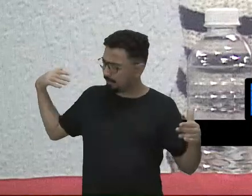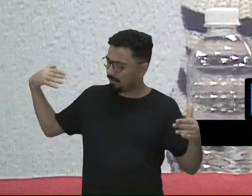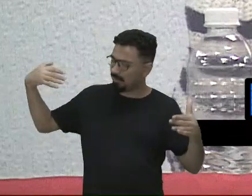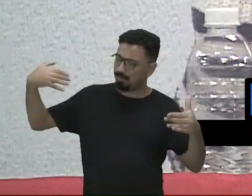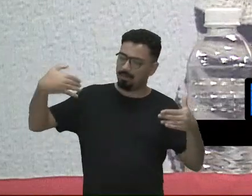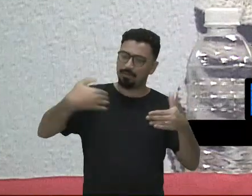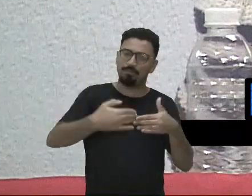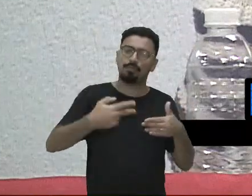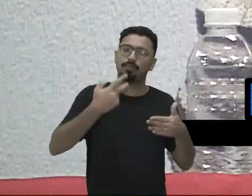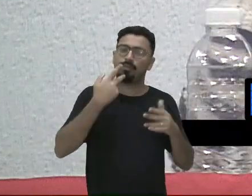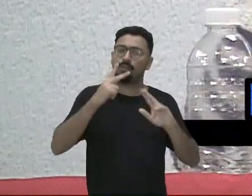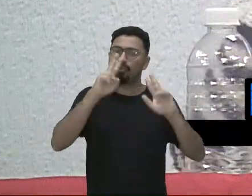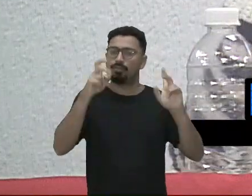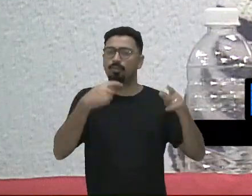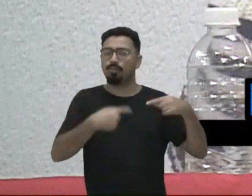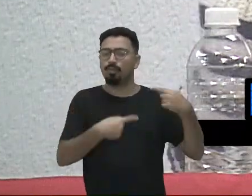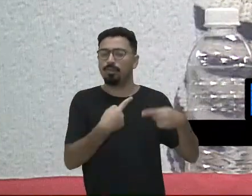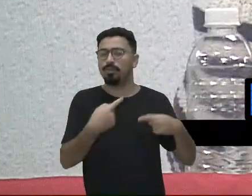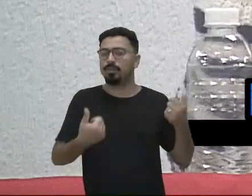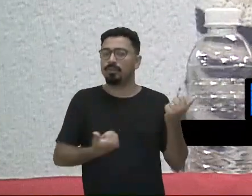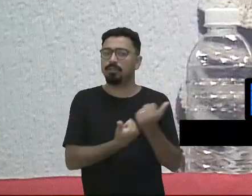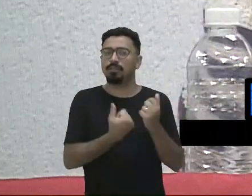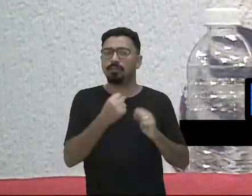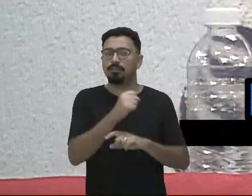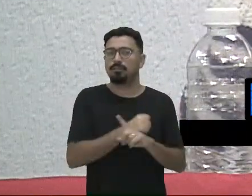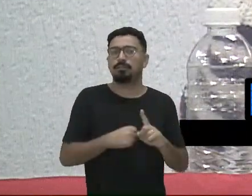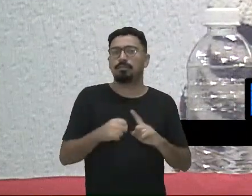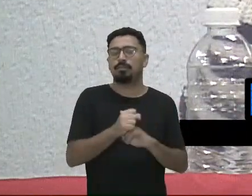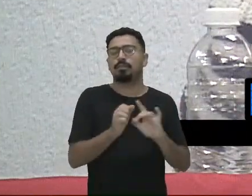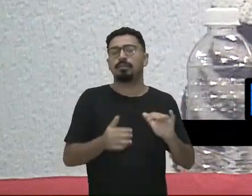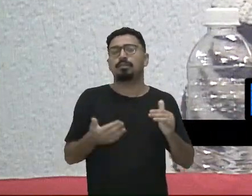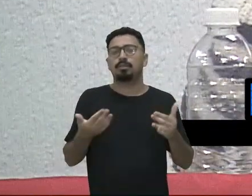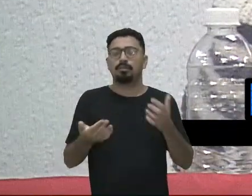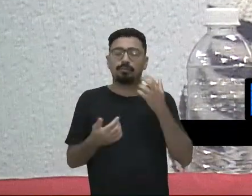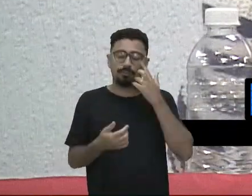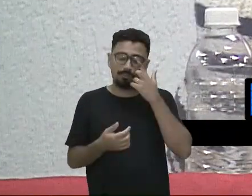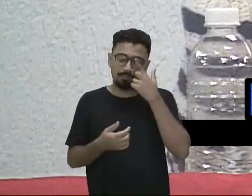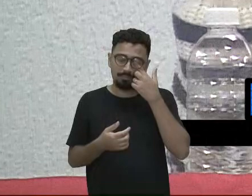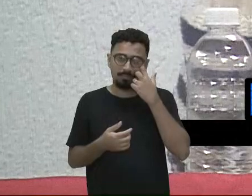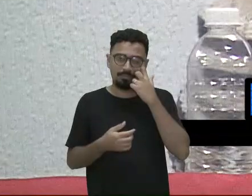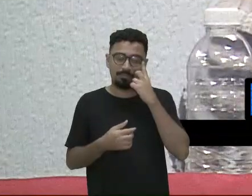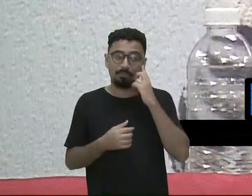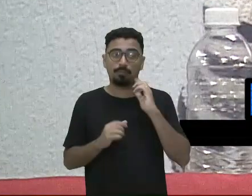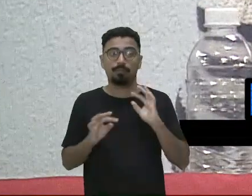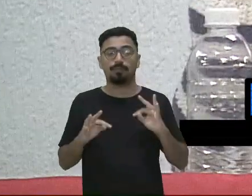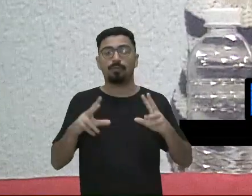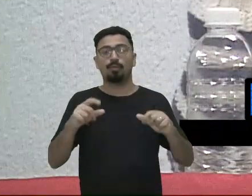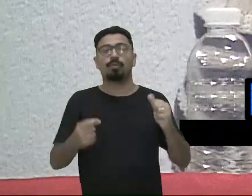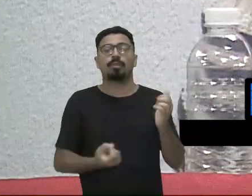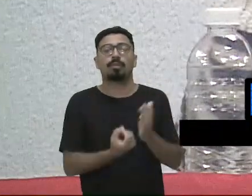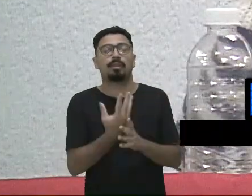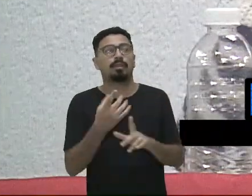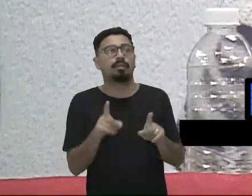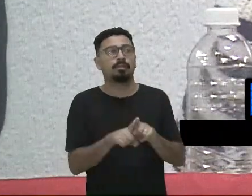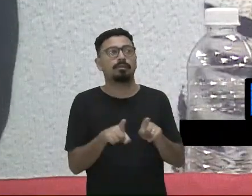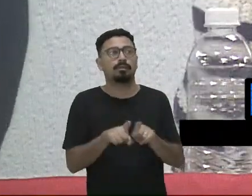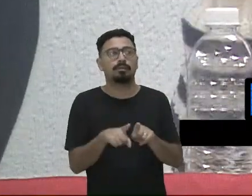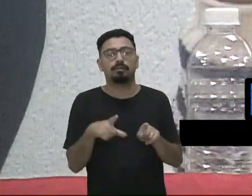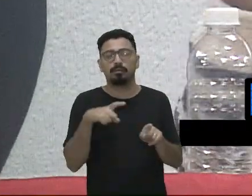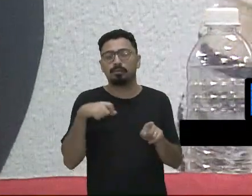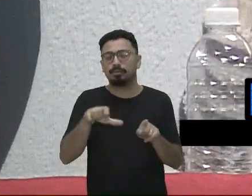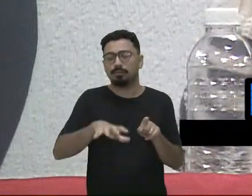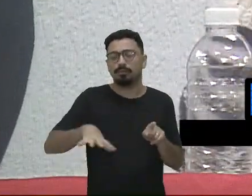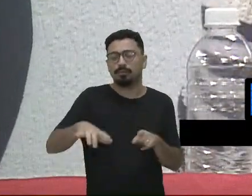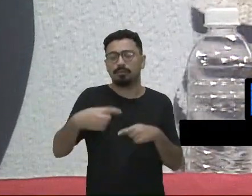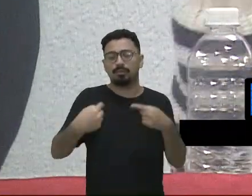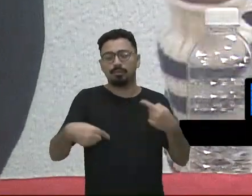política de assistência. E toda essa construção, ela também foi feita num espaço de